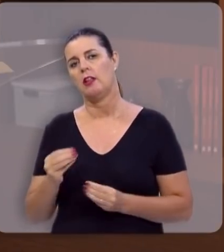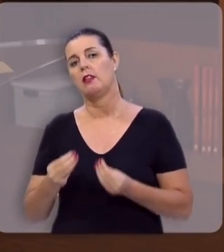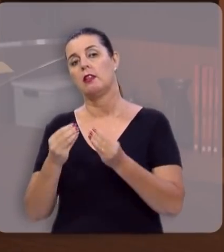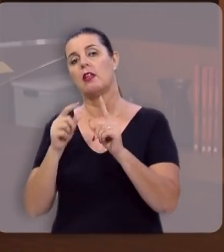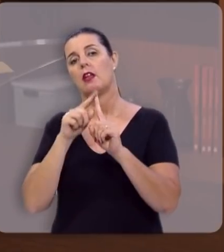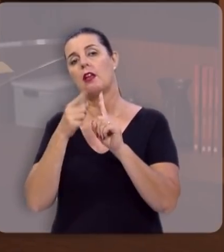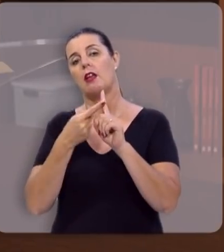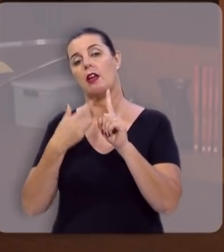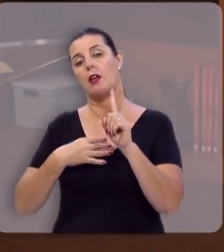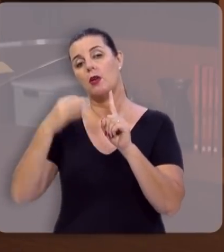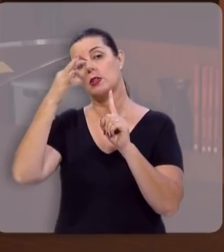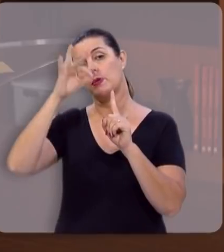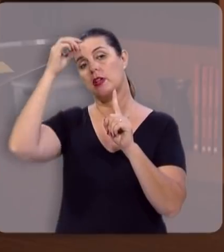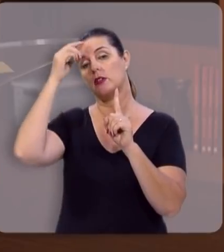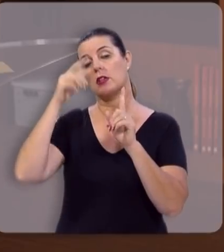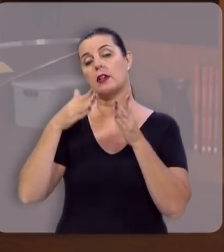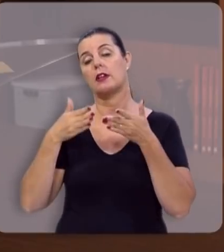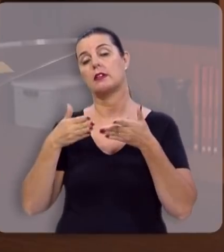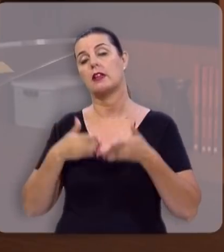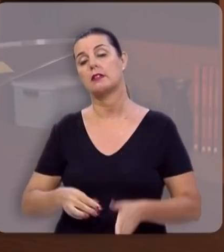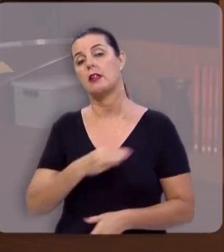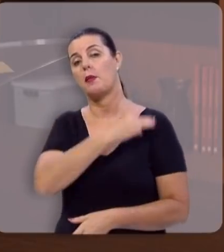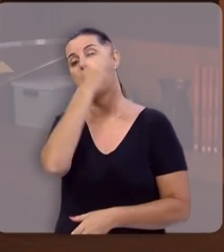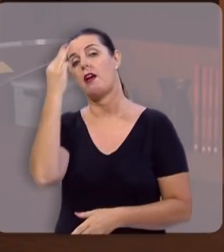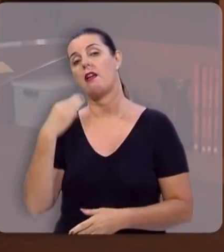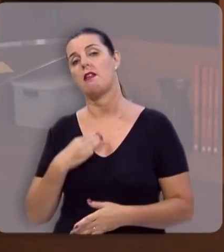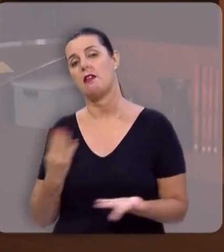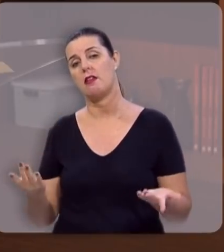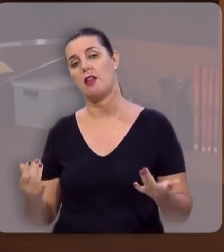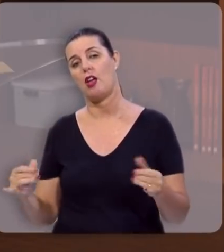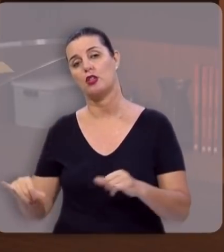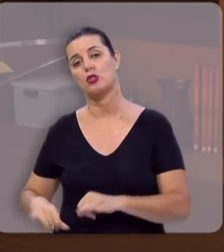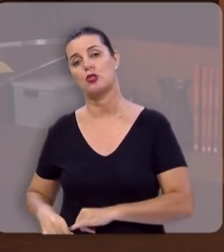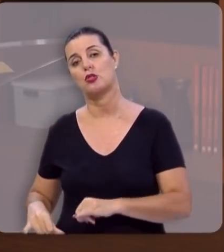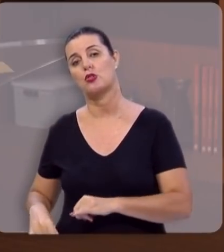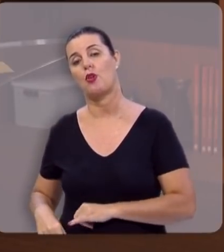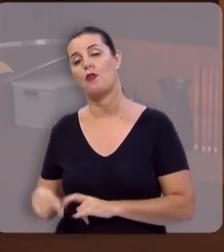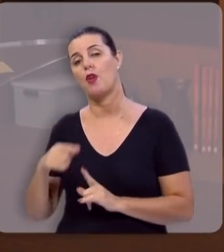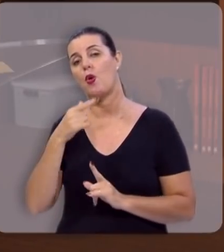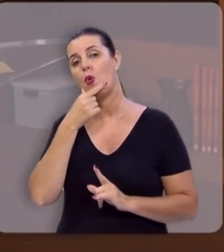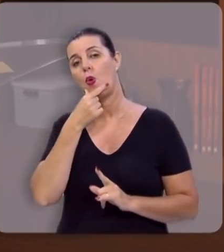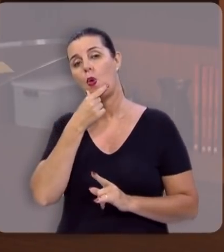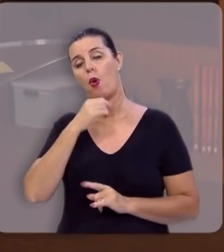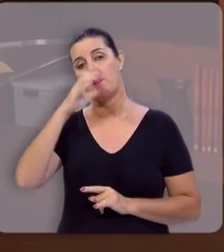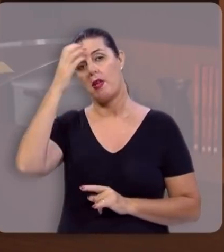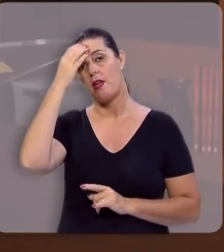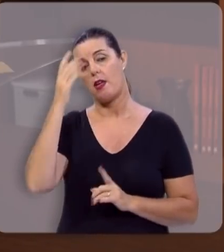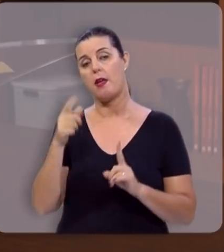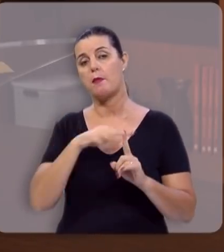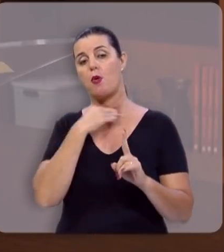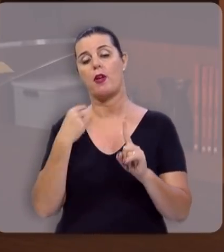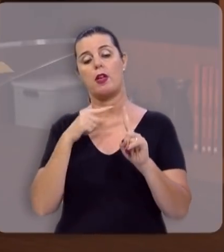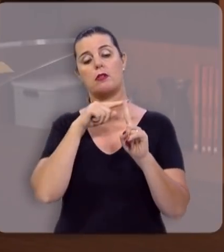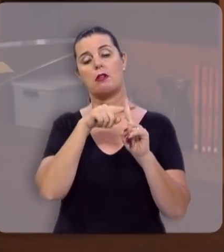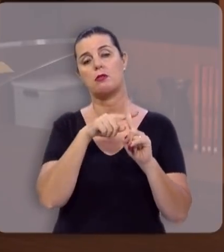Santo, nasceu da Virgem Maria, padeceu sob o poder de Pôncio Pilatos, morreu na cruz,